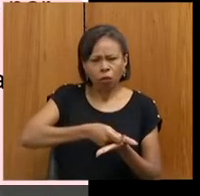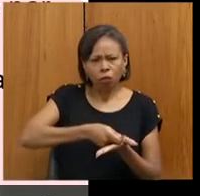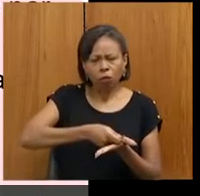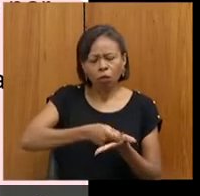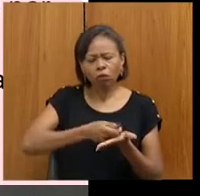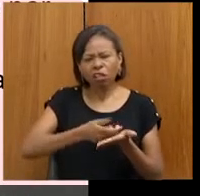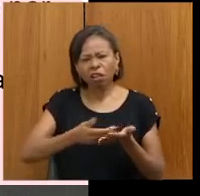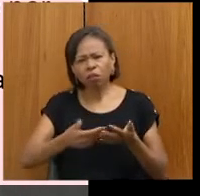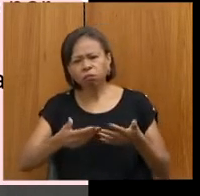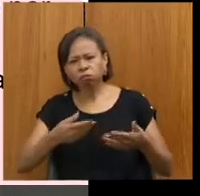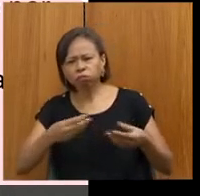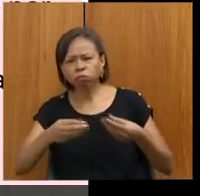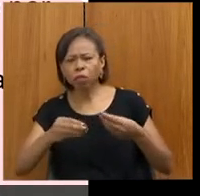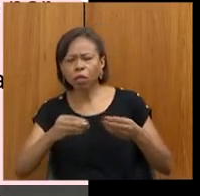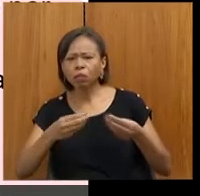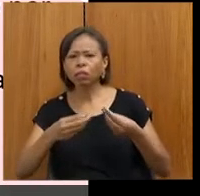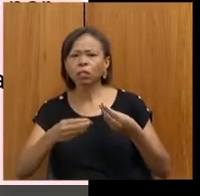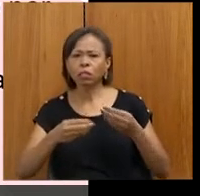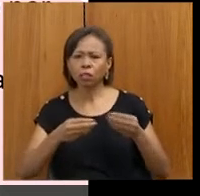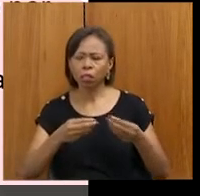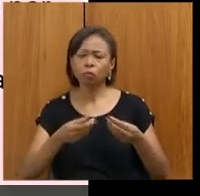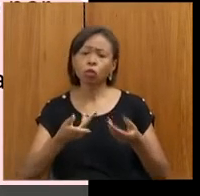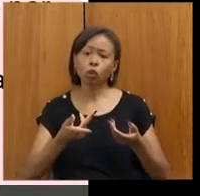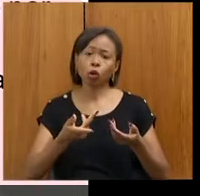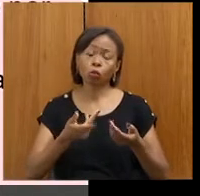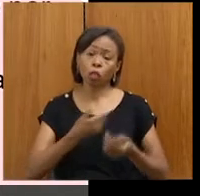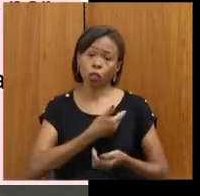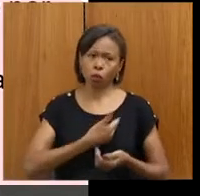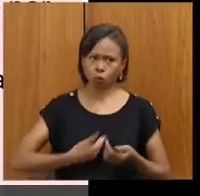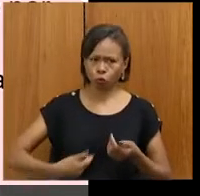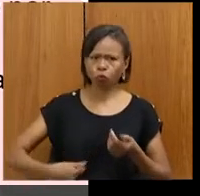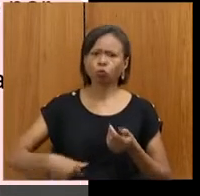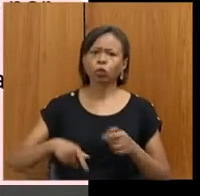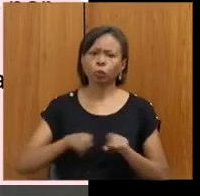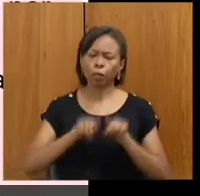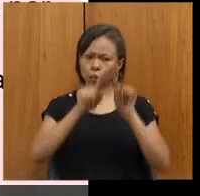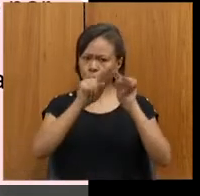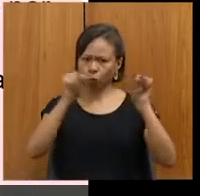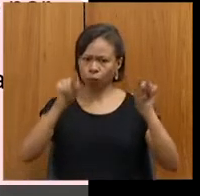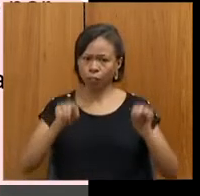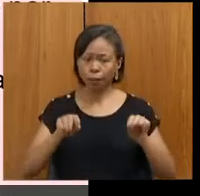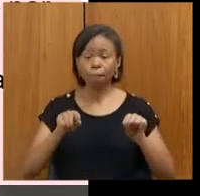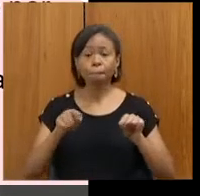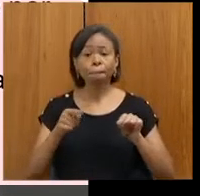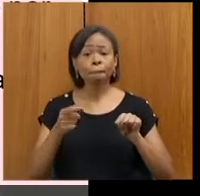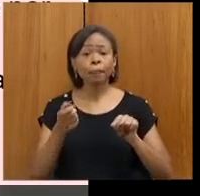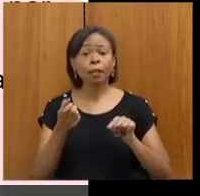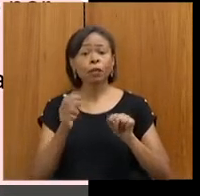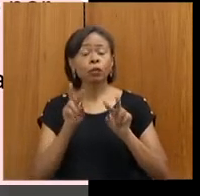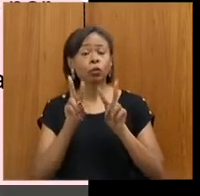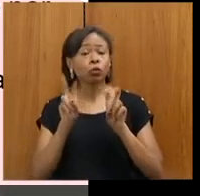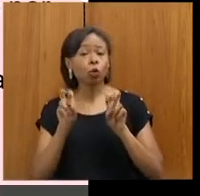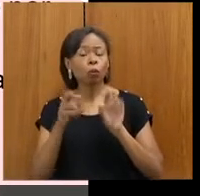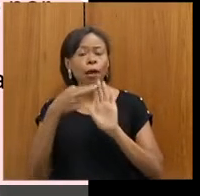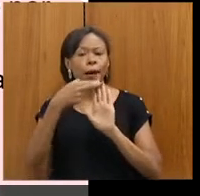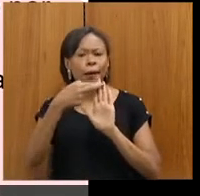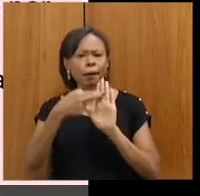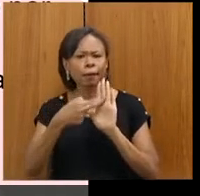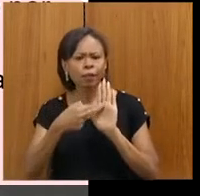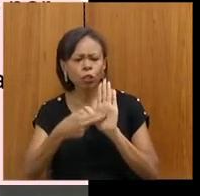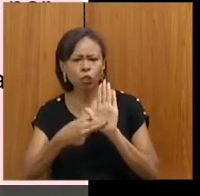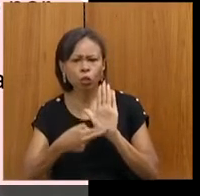na entrada de desestatização e pessoal a no caso de a questão das redações elas foram flexibilizadas